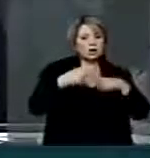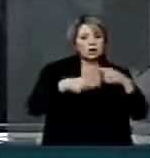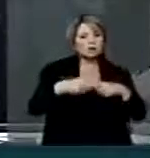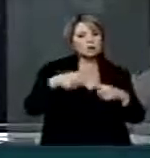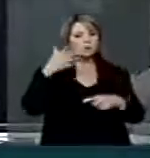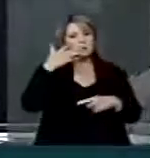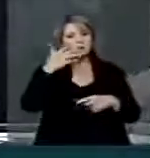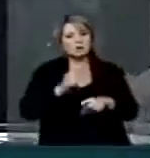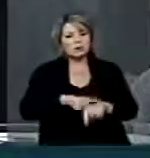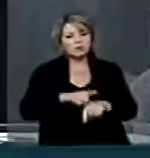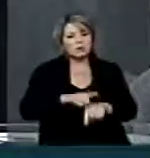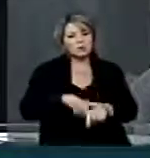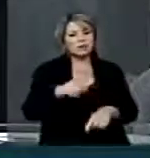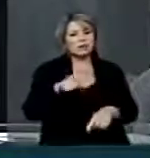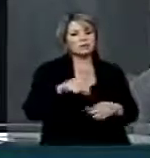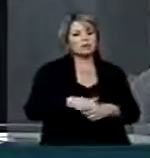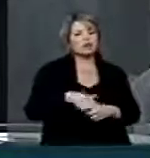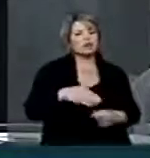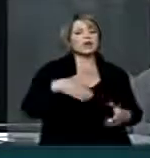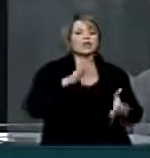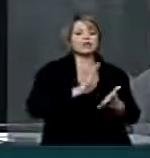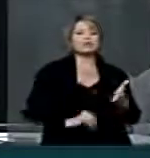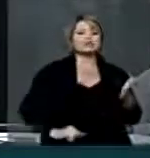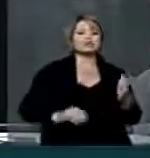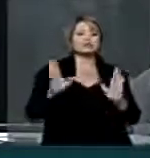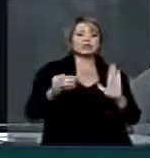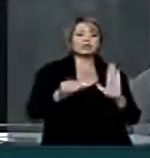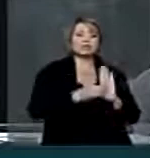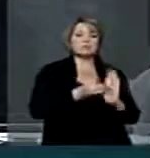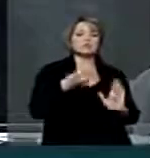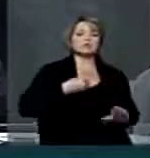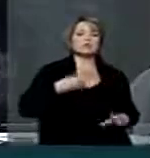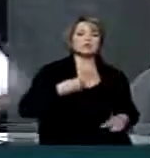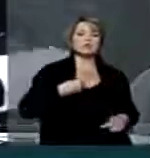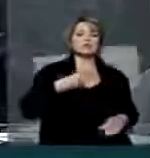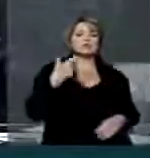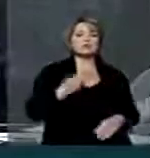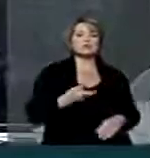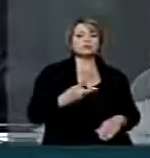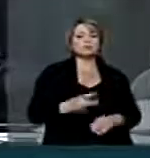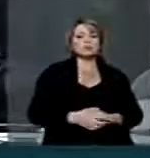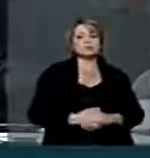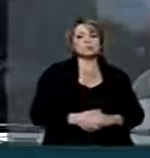ter outra sessão, deputado. Retirada a emenda continuativa número 2.